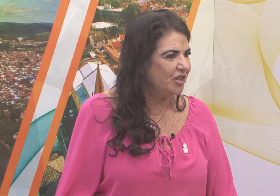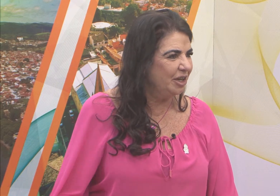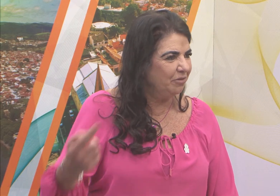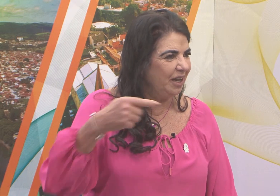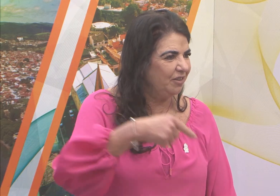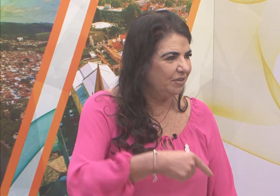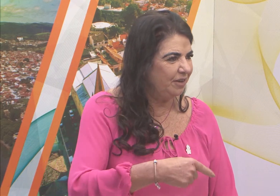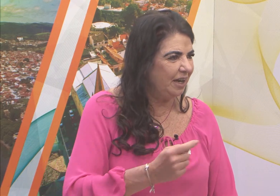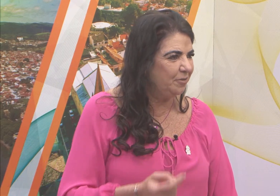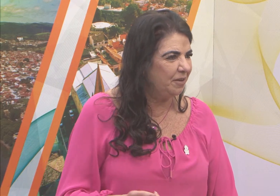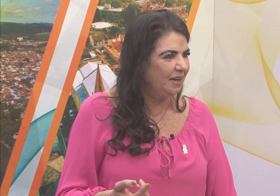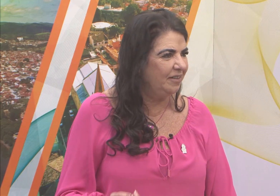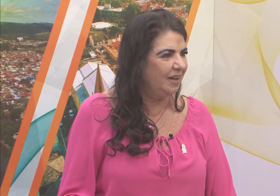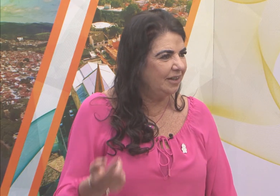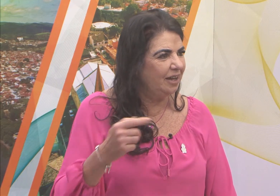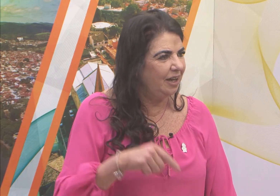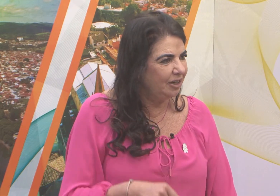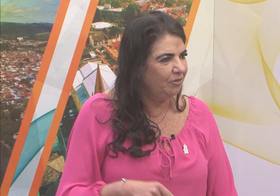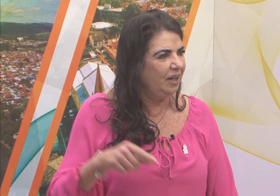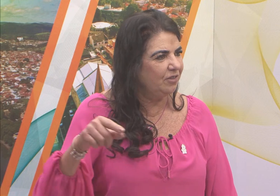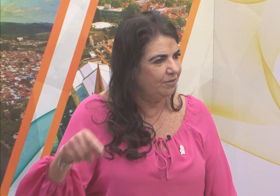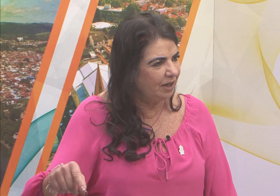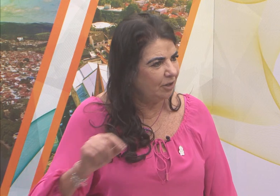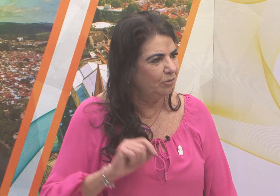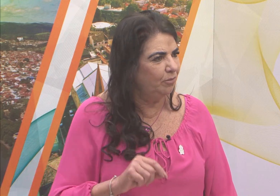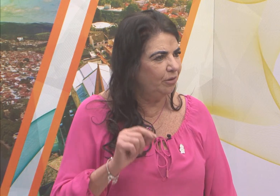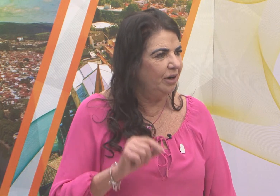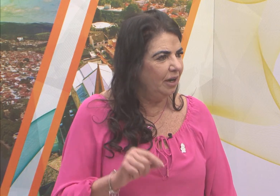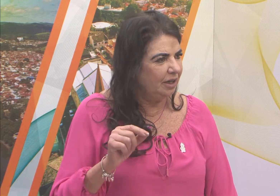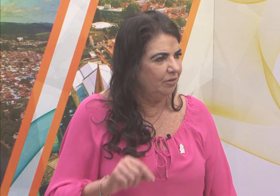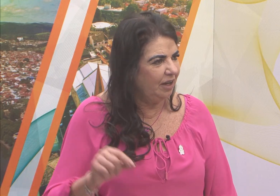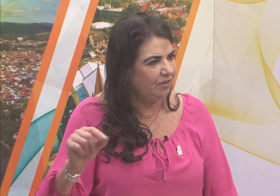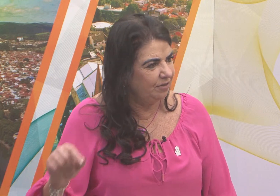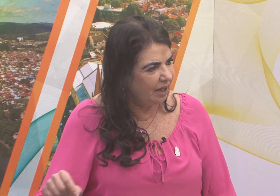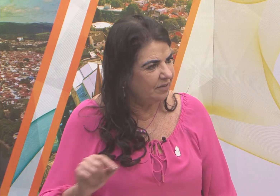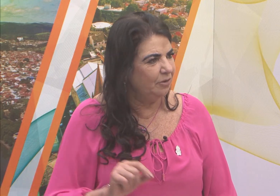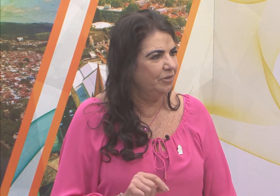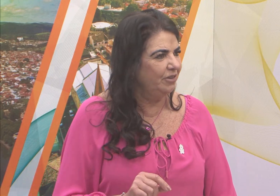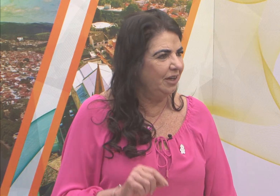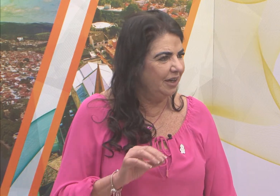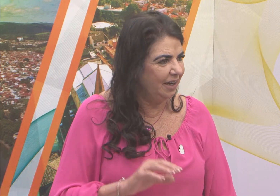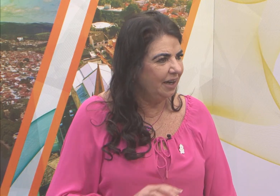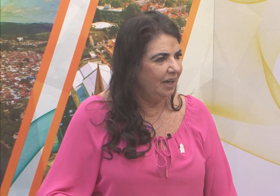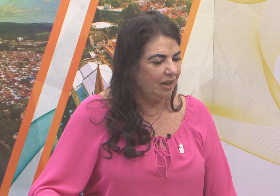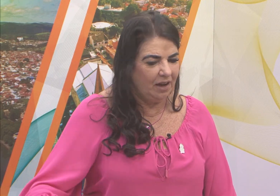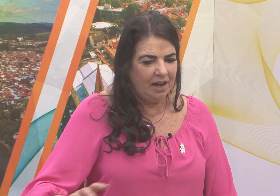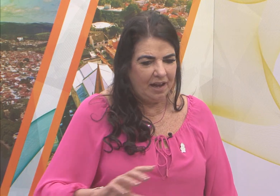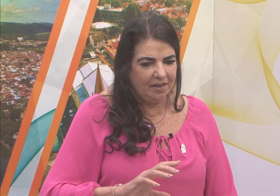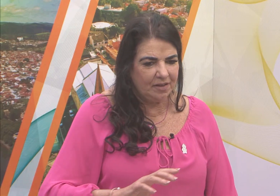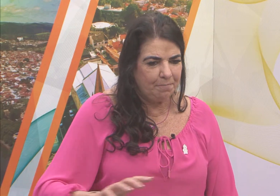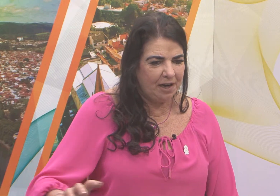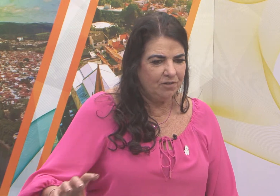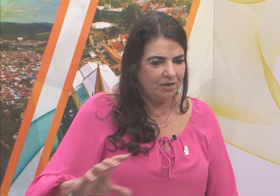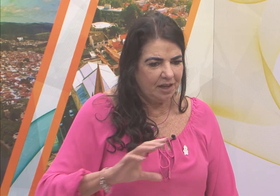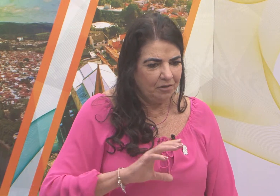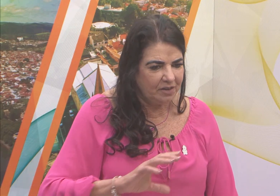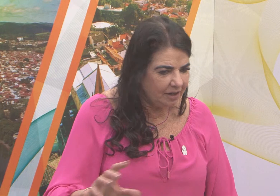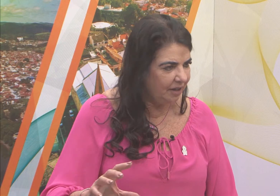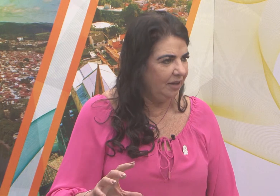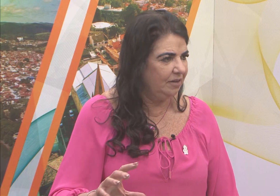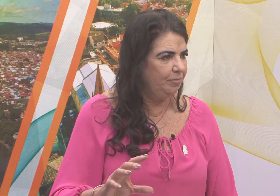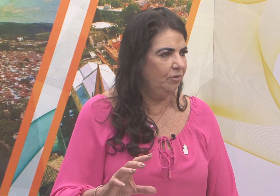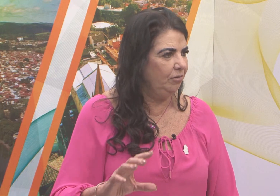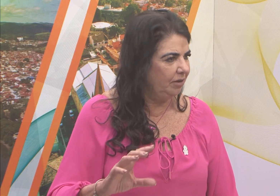a gente não deixa virar especializada, não deixa virar tumor, não deixa virar cirurgia, né? Então, essa parte eu já